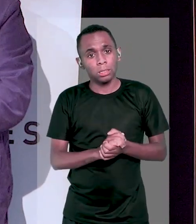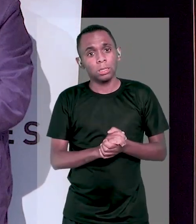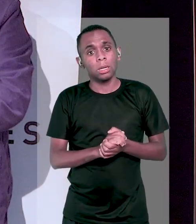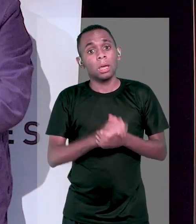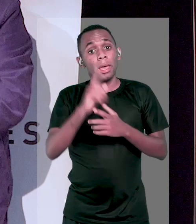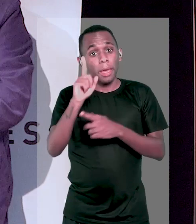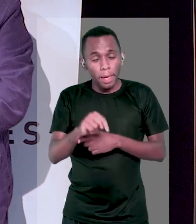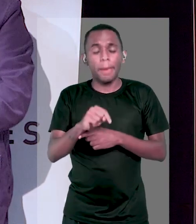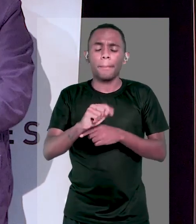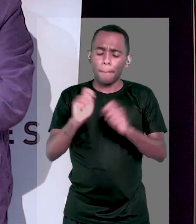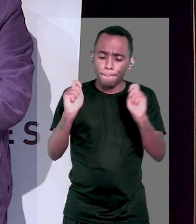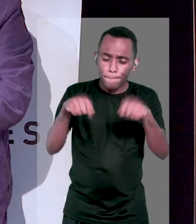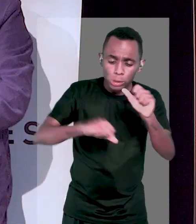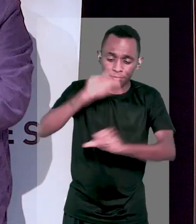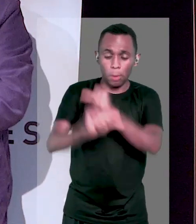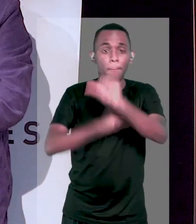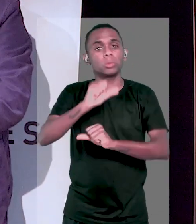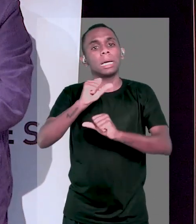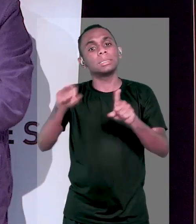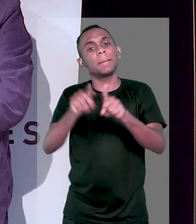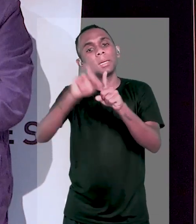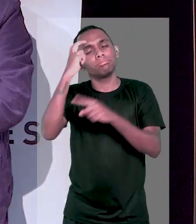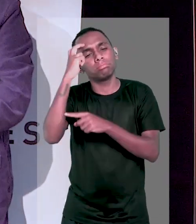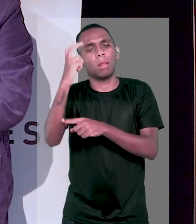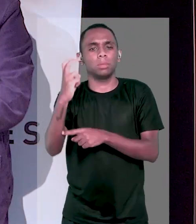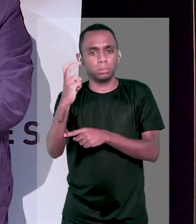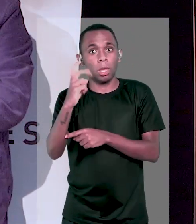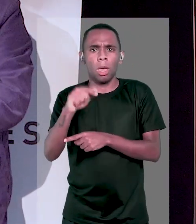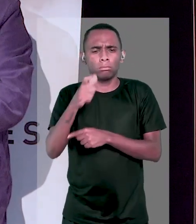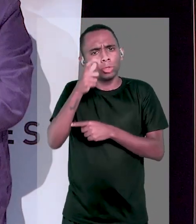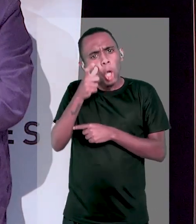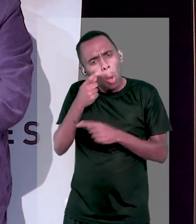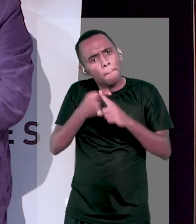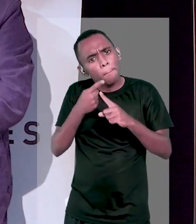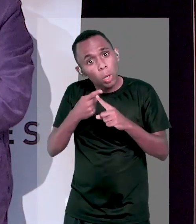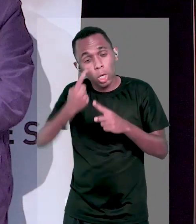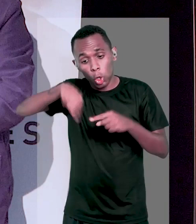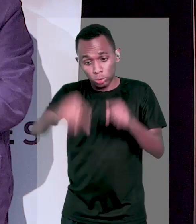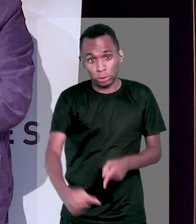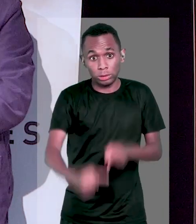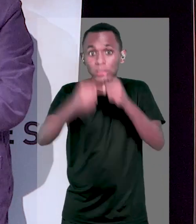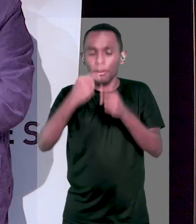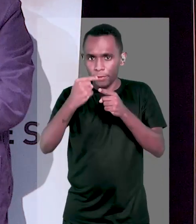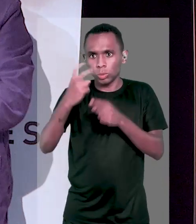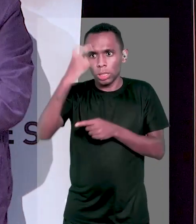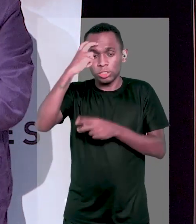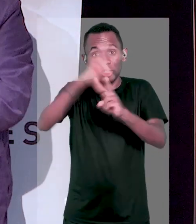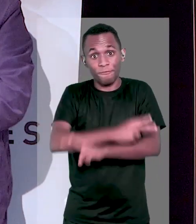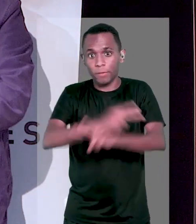pensa a filosofia. Agora, você pediu para falar do espírito. O espírito é um grande tema, quer dizer,